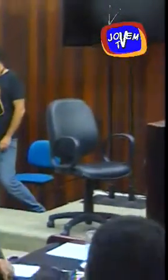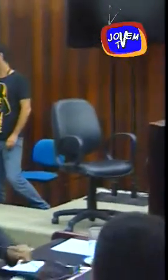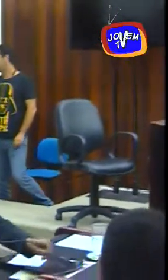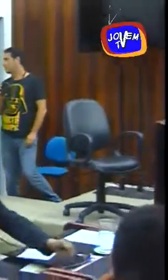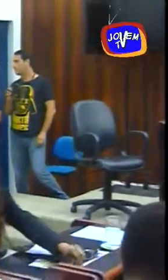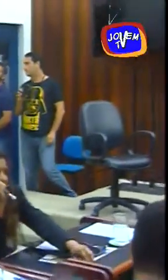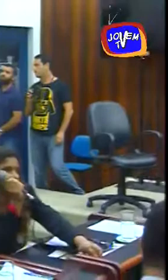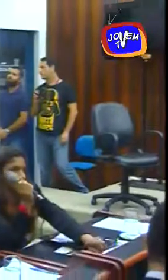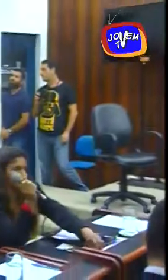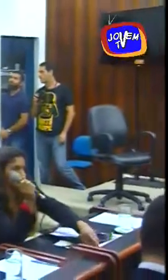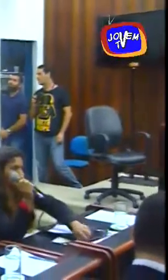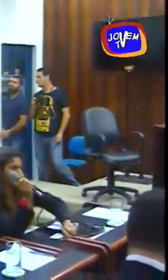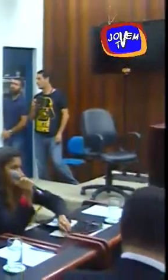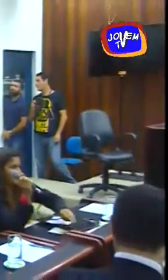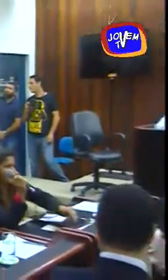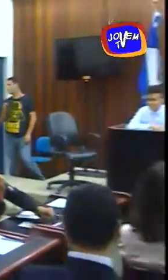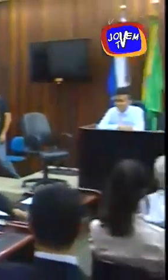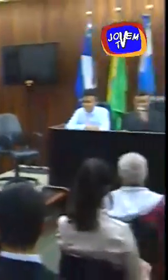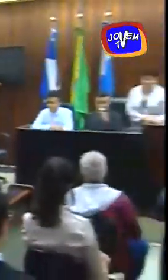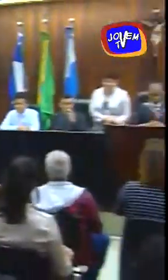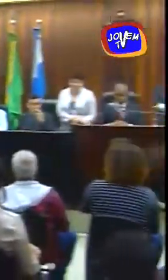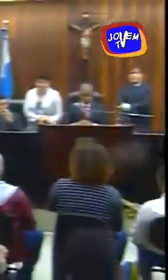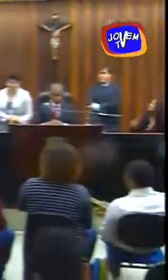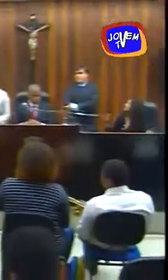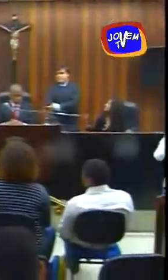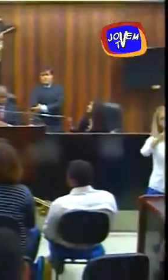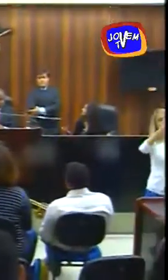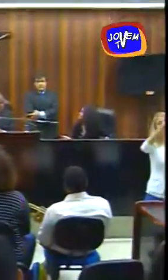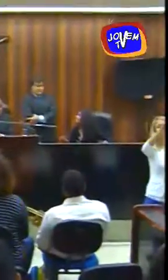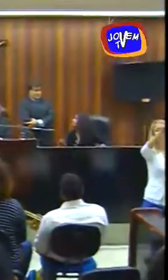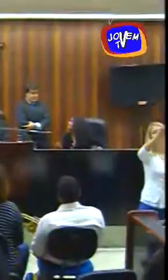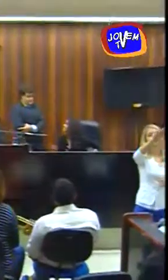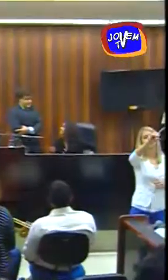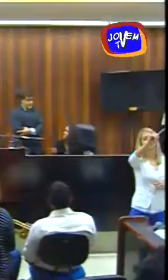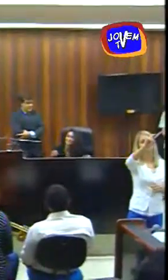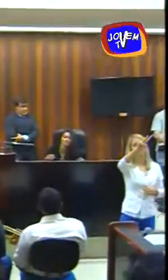Com a palavra, a nobre vereadora Débora da Silva Lage.